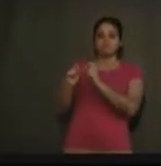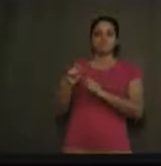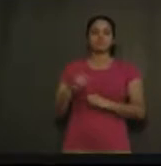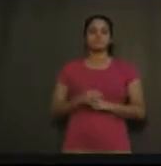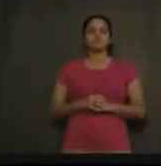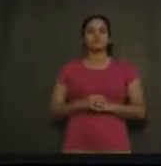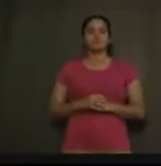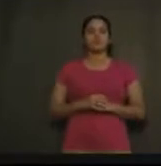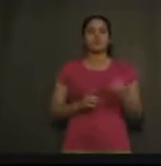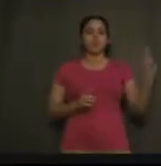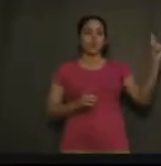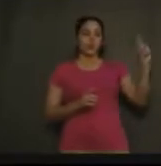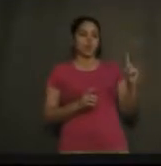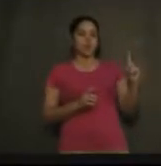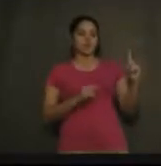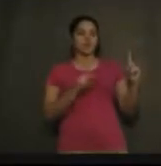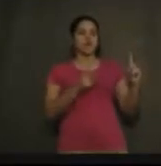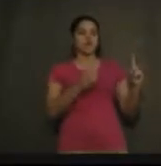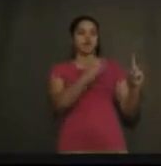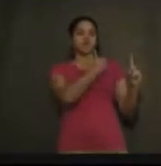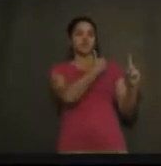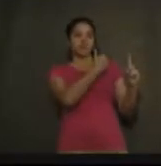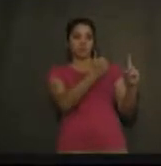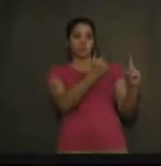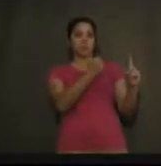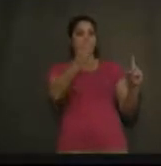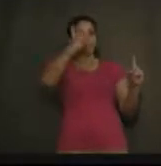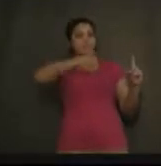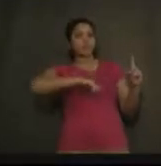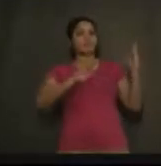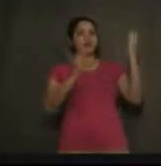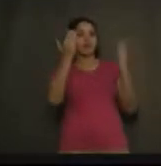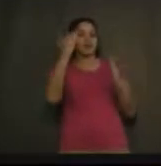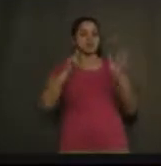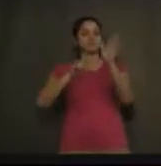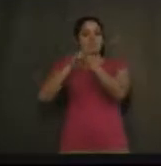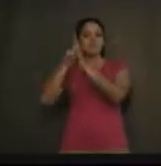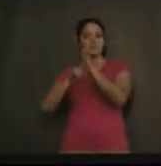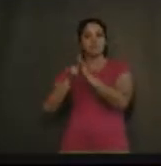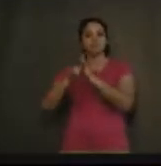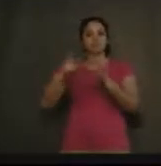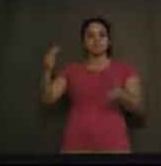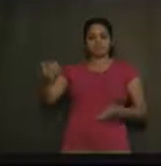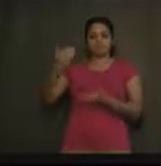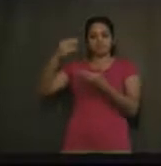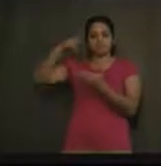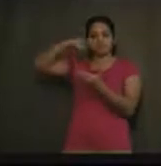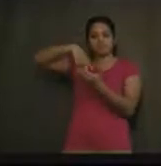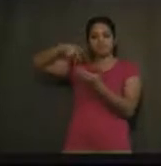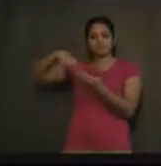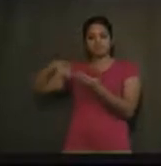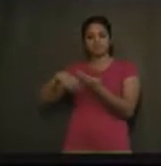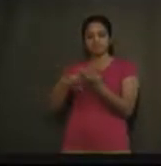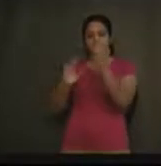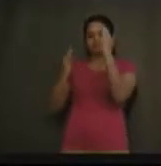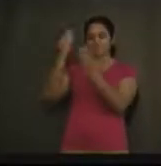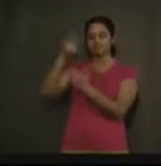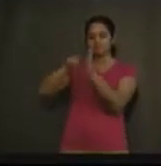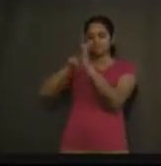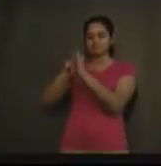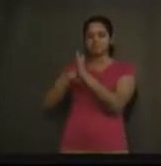Fragman, Poincaré foi analisar outro pedaço do trabalho e encontrou um erro grave, que